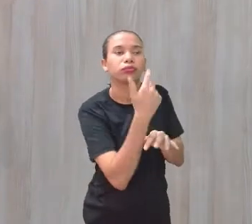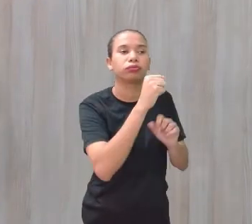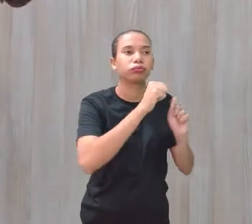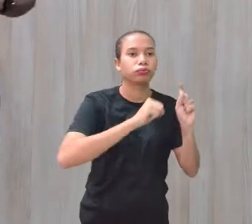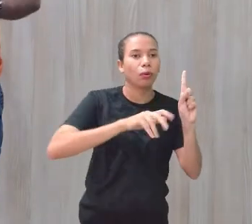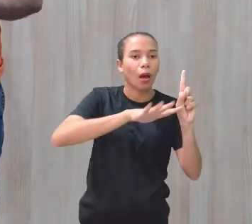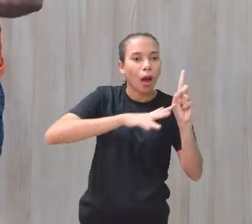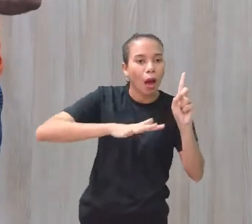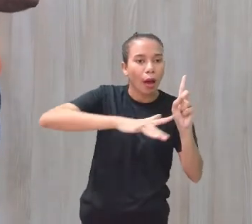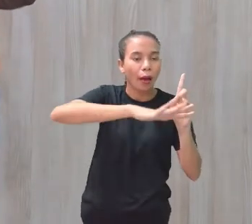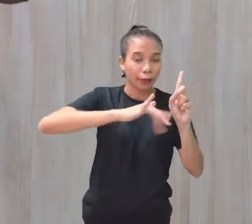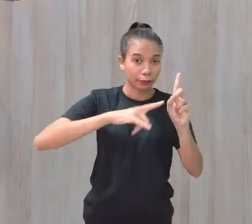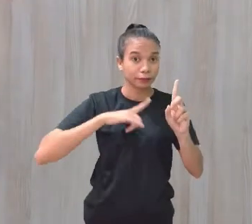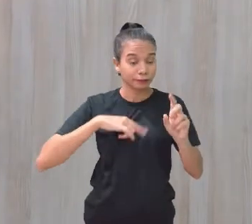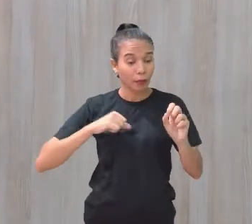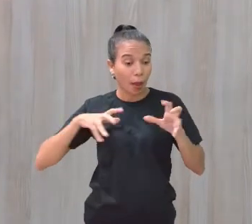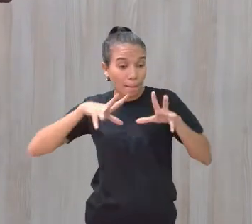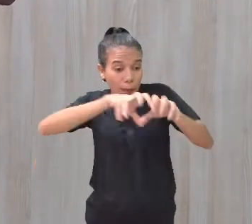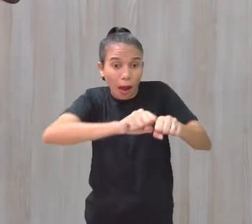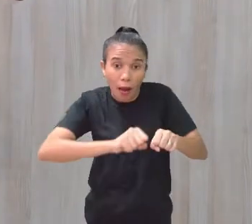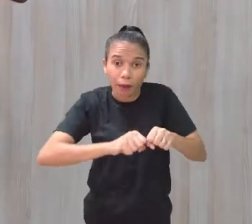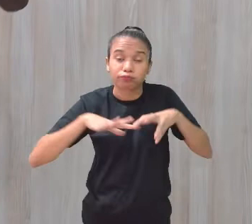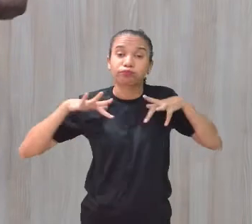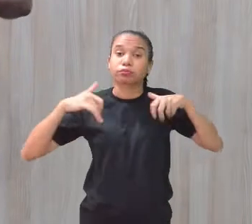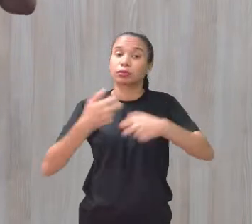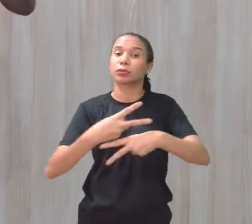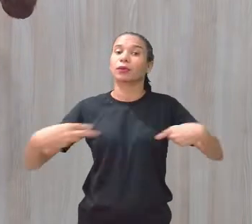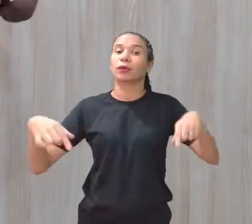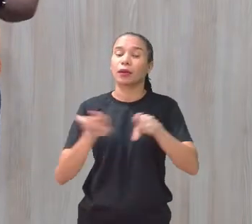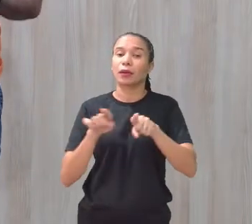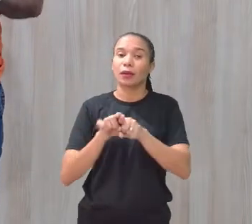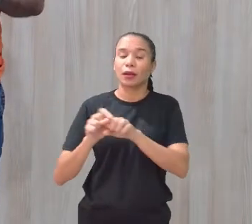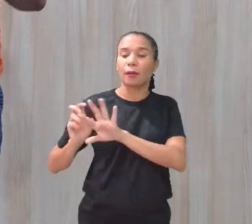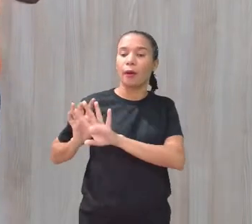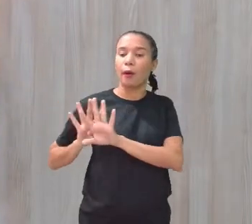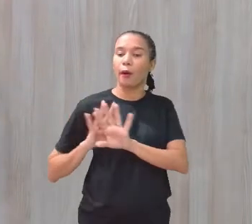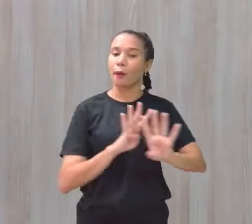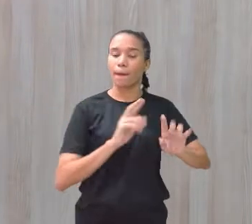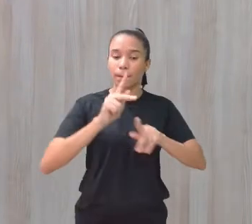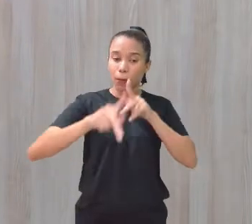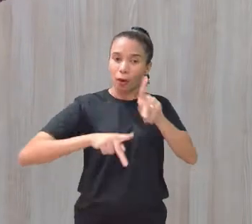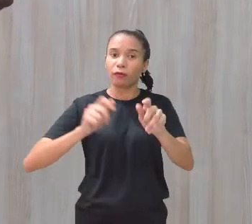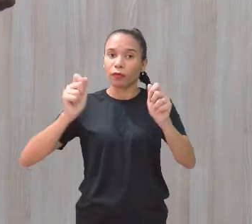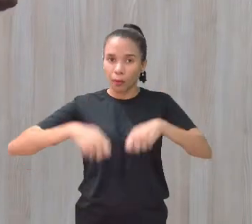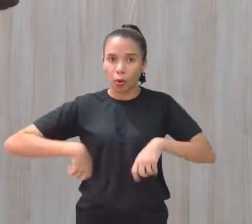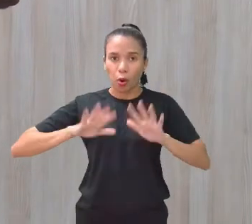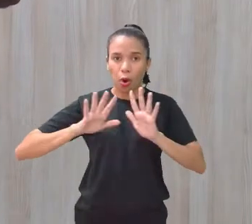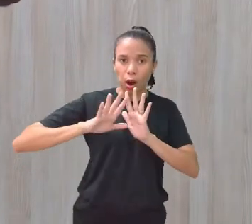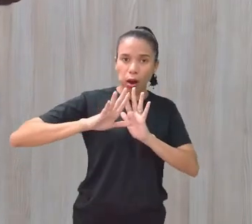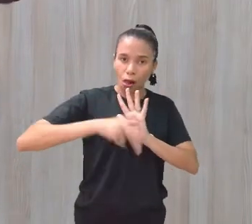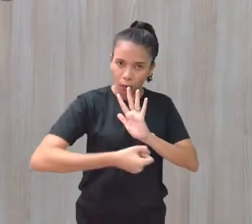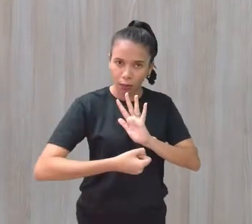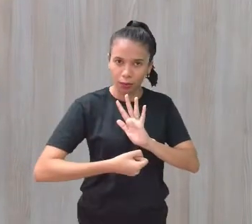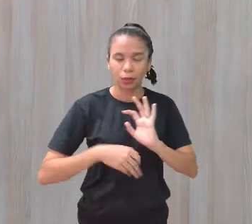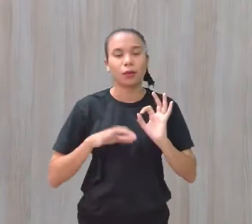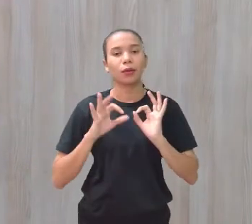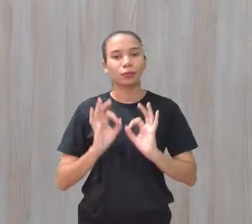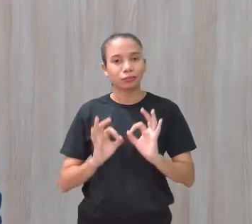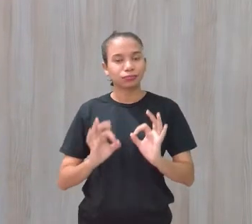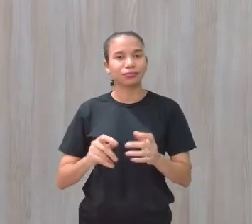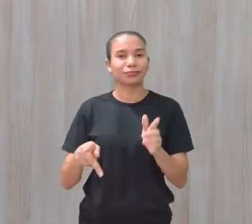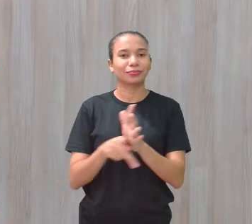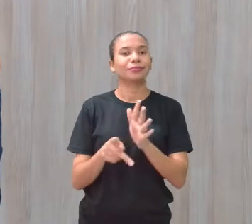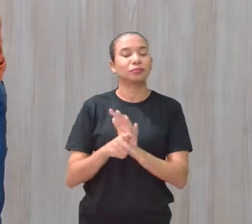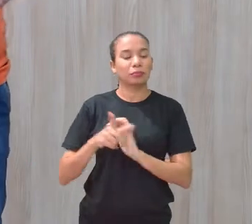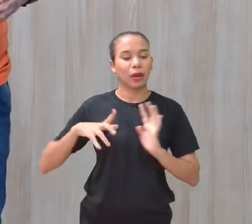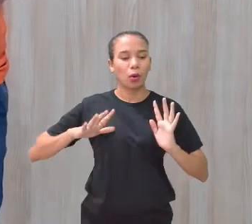busca de caça e às vezes em busca, né, de caravanas de outros povos que eles pudessem saquear, né, a pirataria